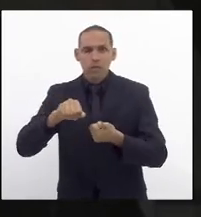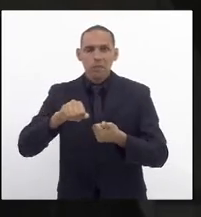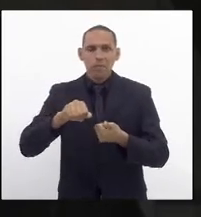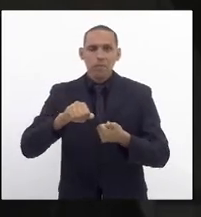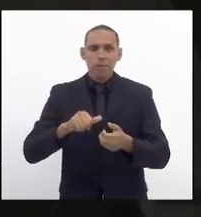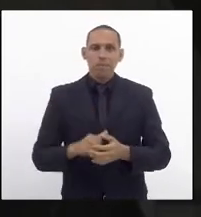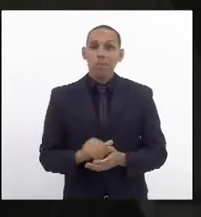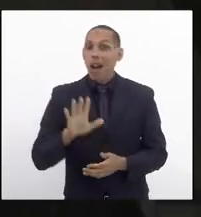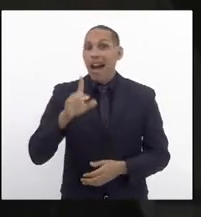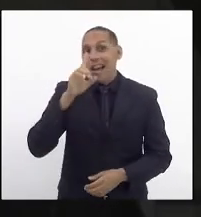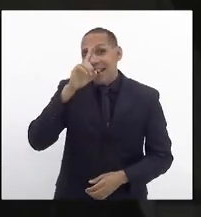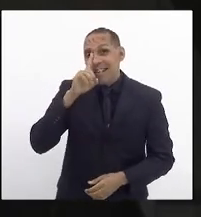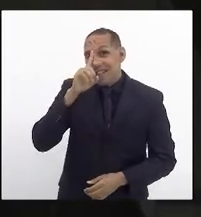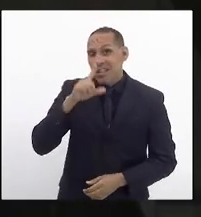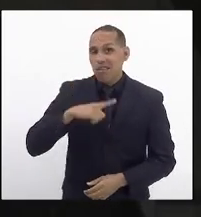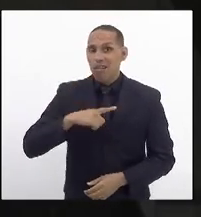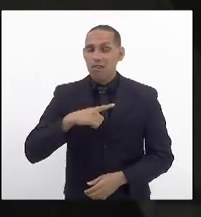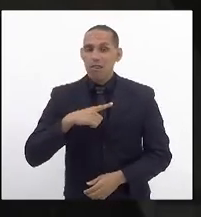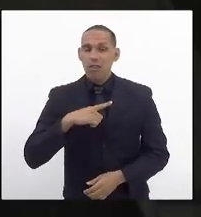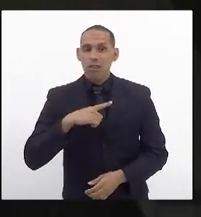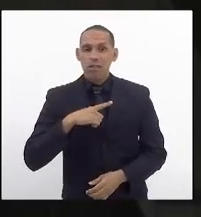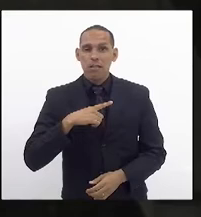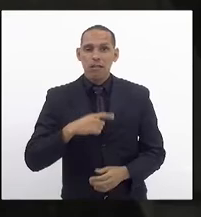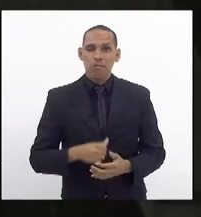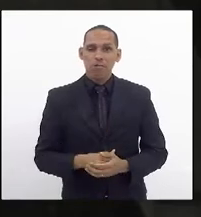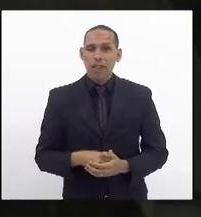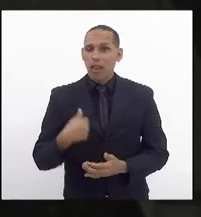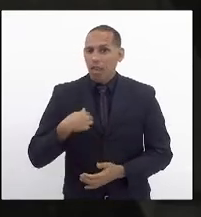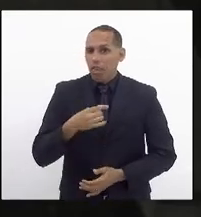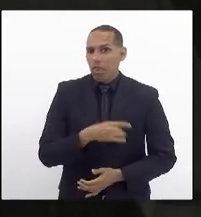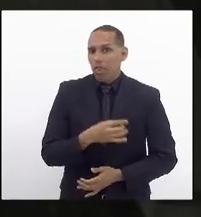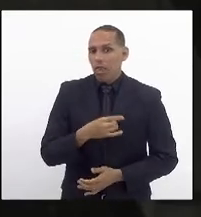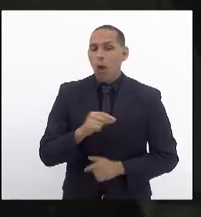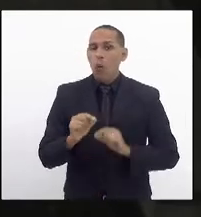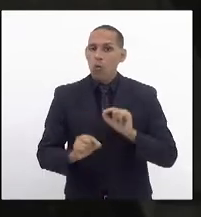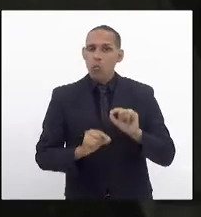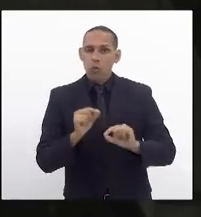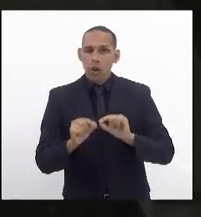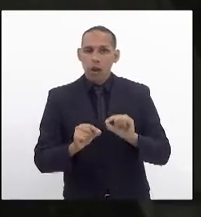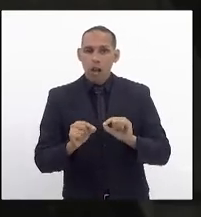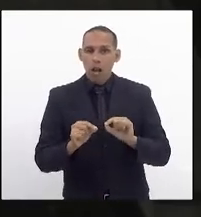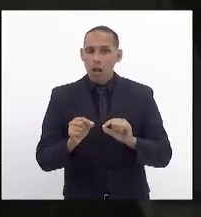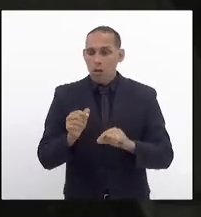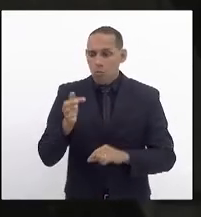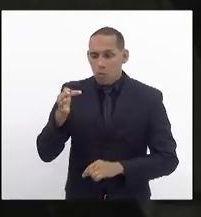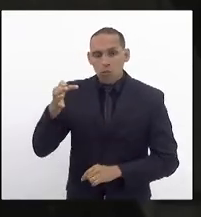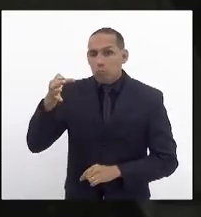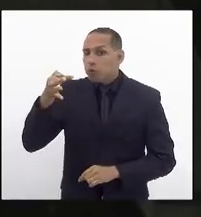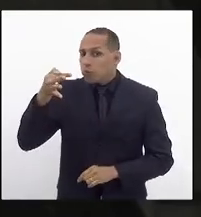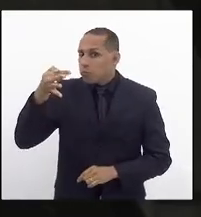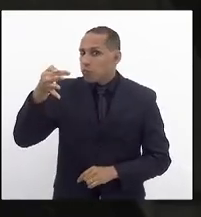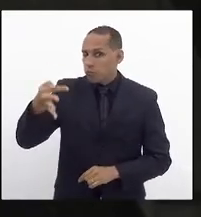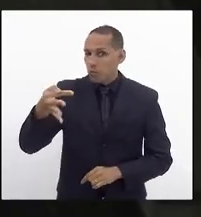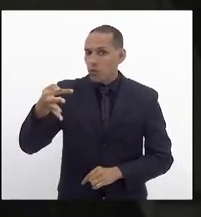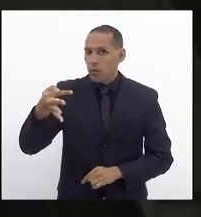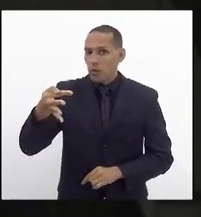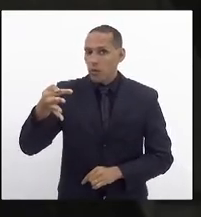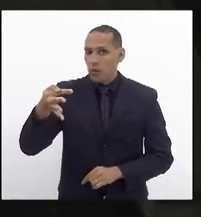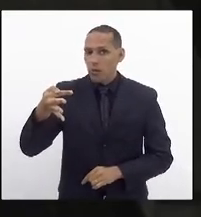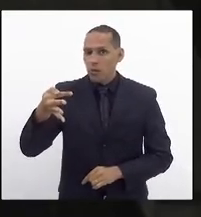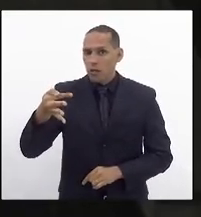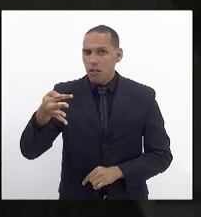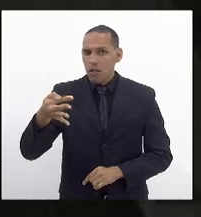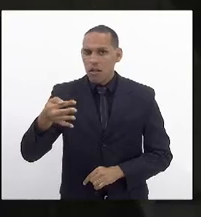risco o termo Até que em décadas futuras a grande